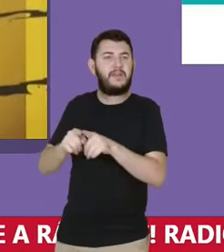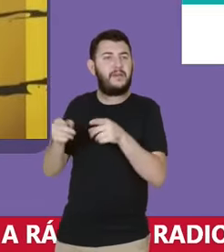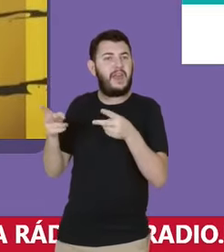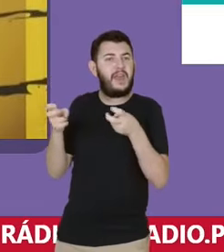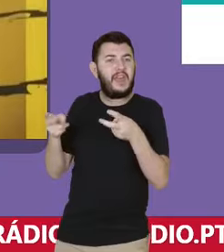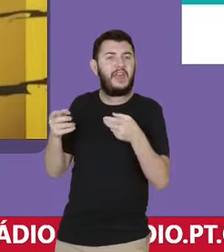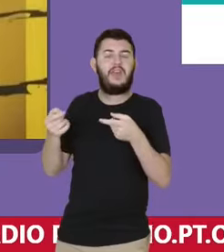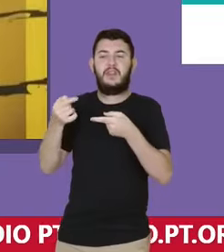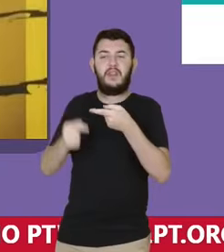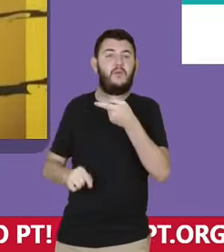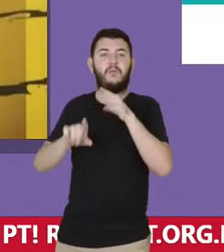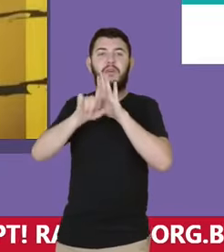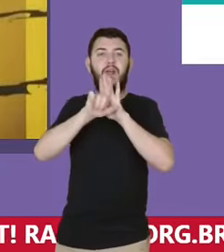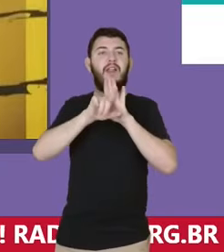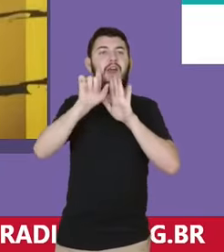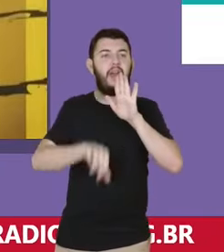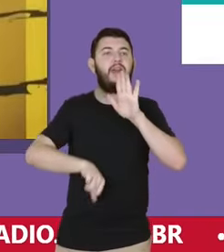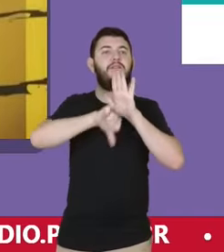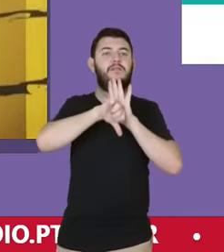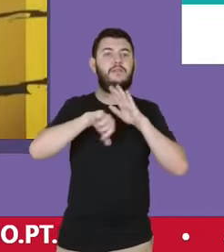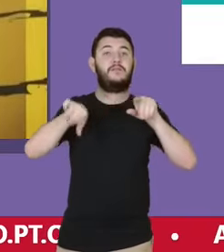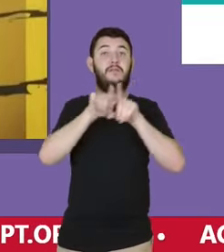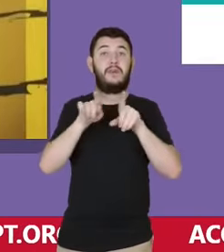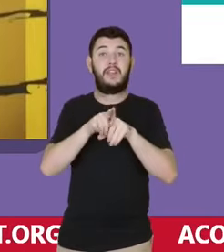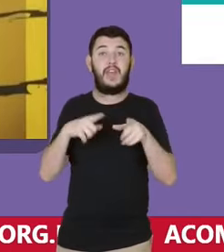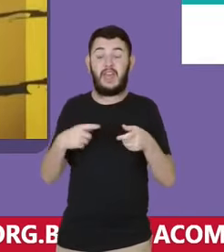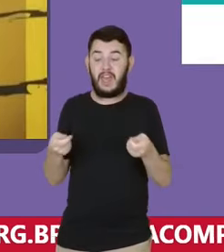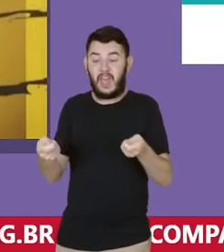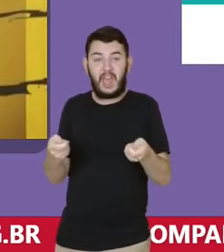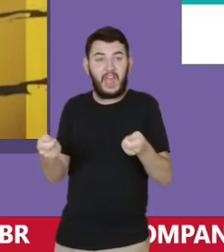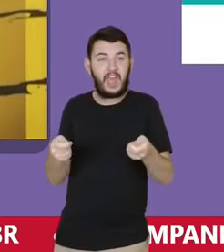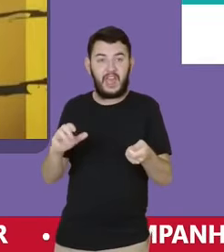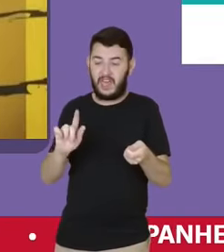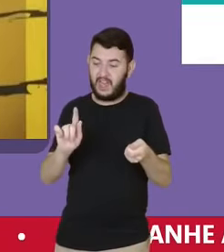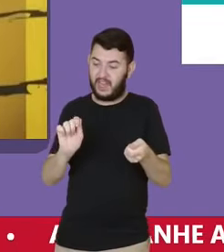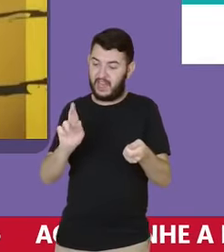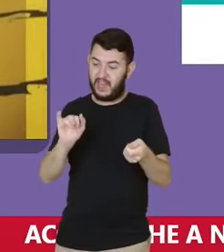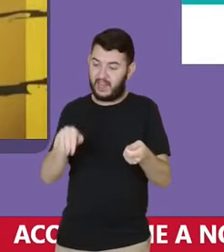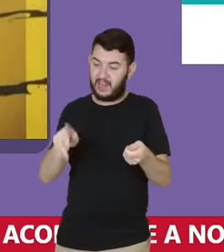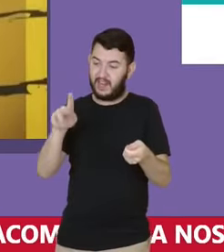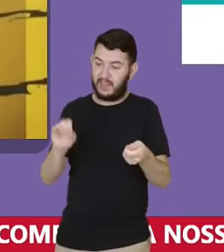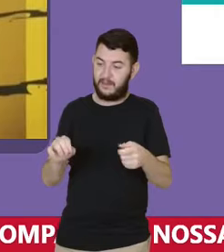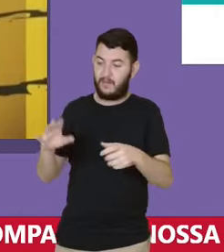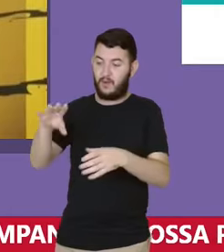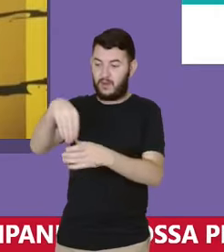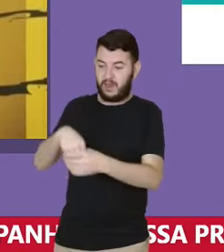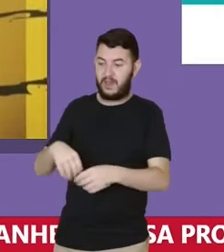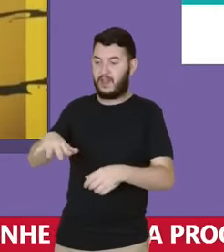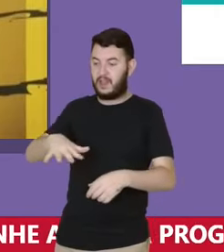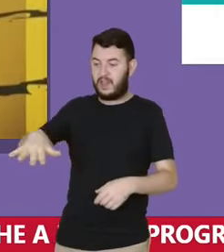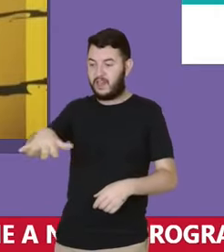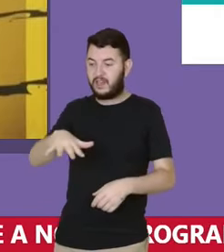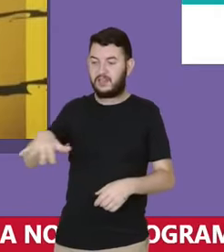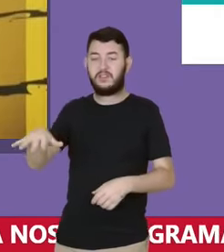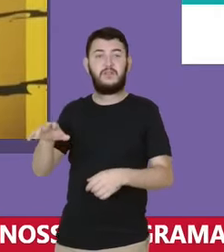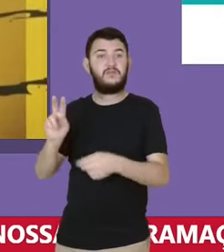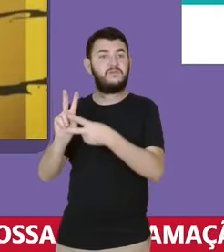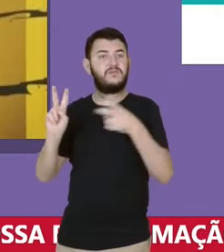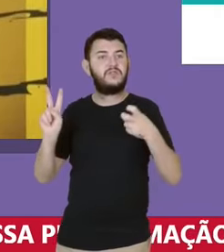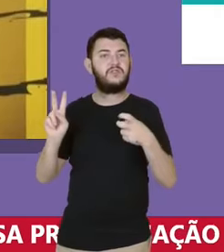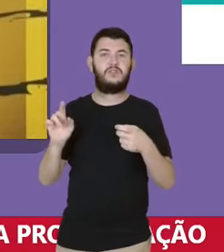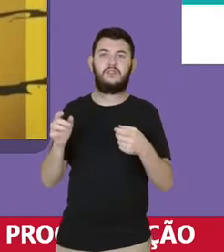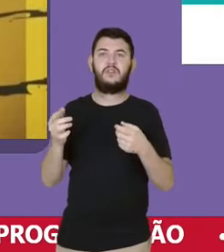temos exemplos, né, em várias comunidades indígenas, como os Kayapó, né, como os Munduruku, onde de fato